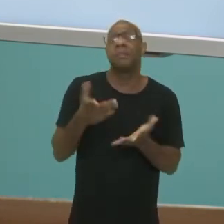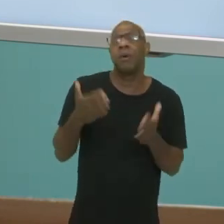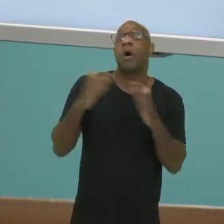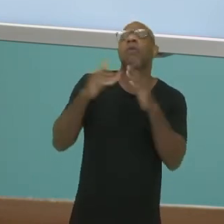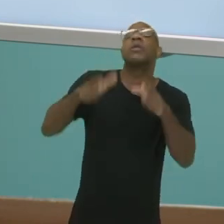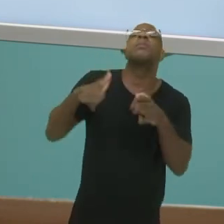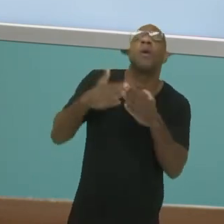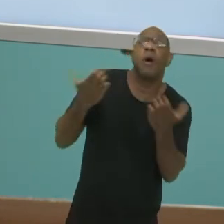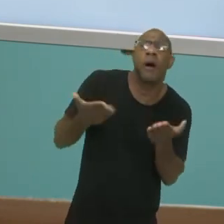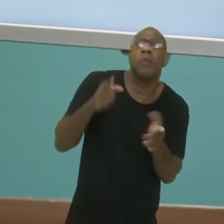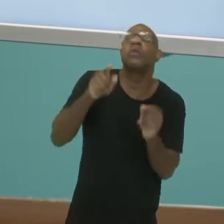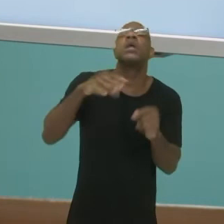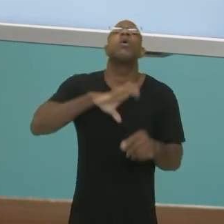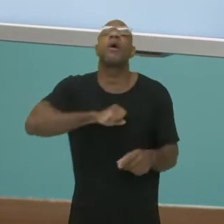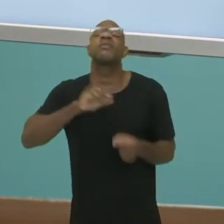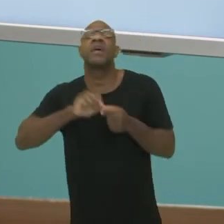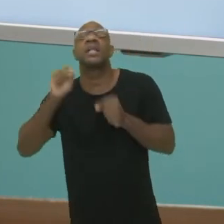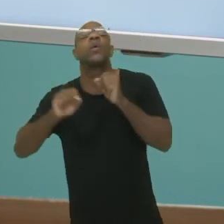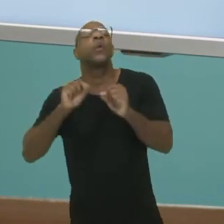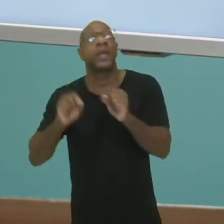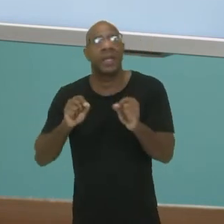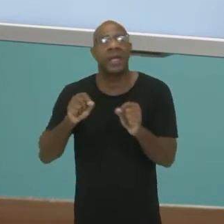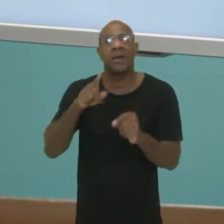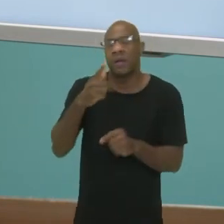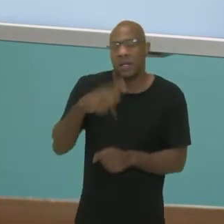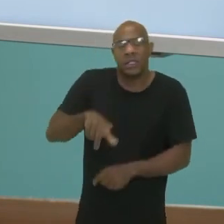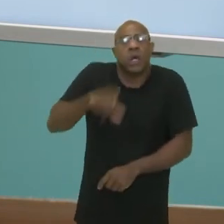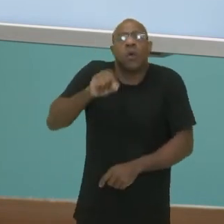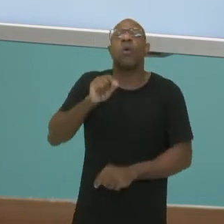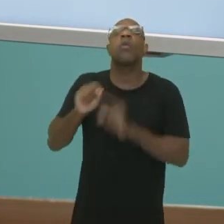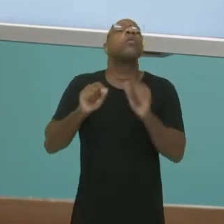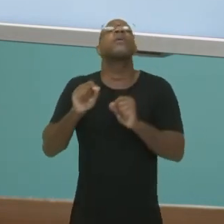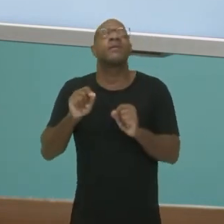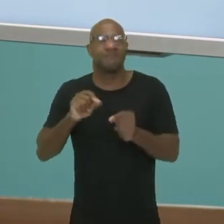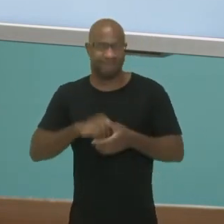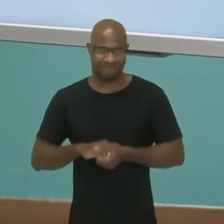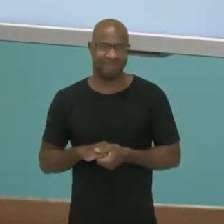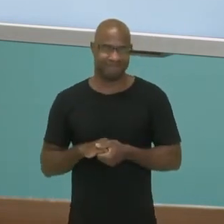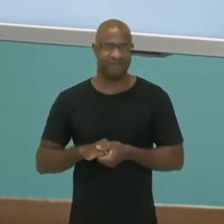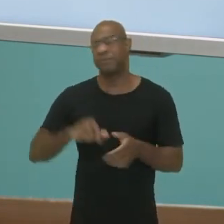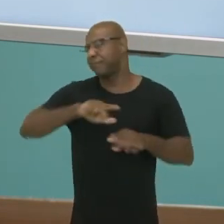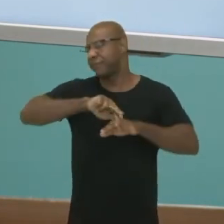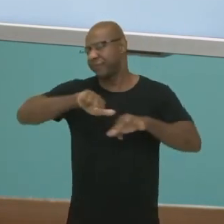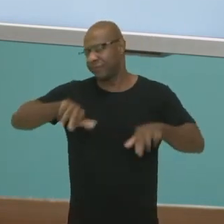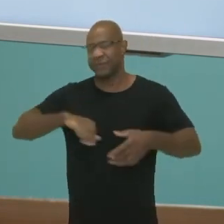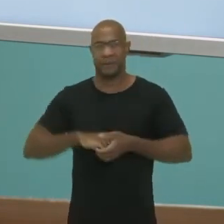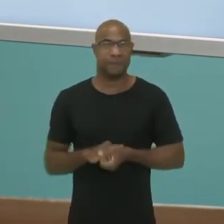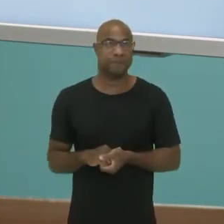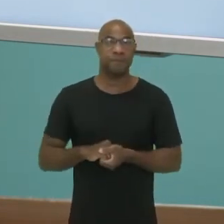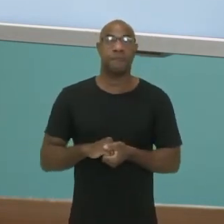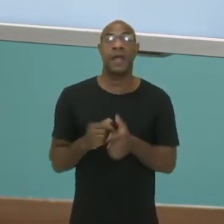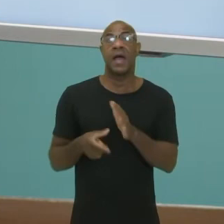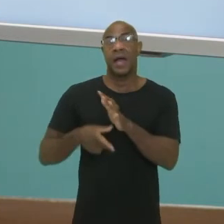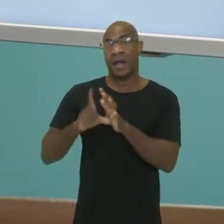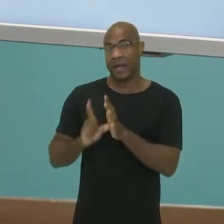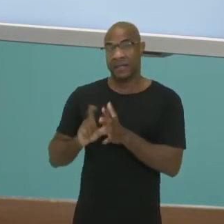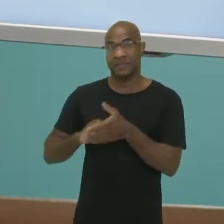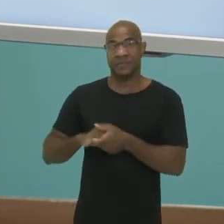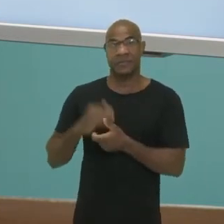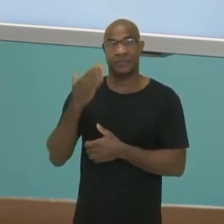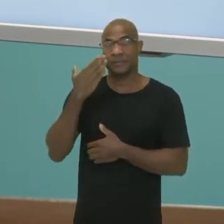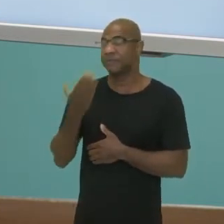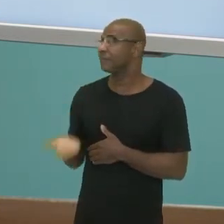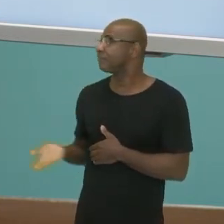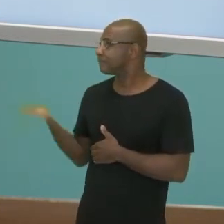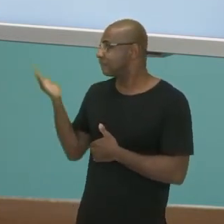o que você gosta de fazer, as suas preferências, etc. Mas antes, olha lá, acuérdate de